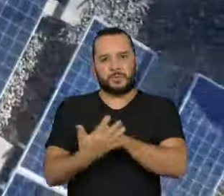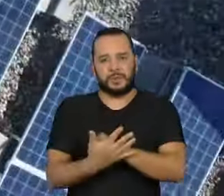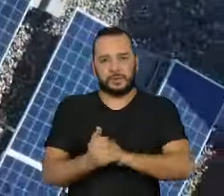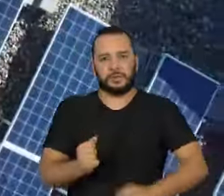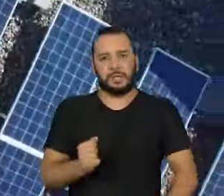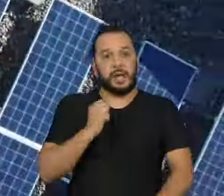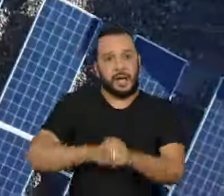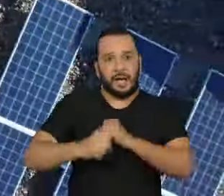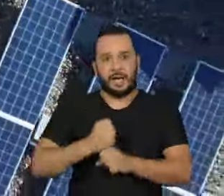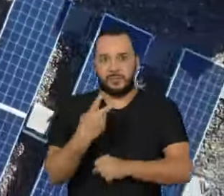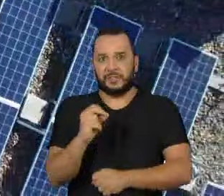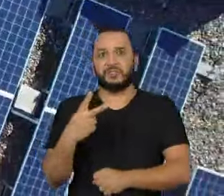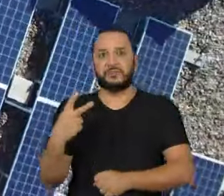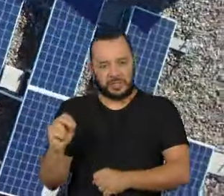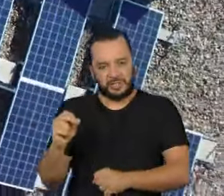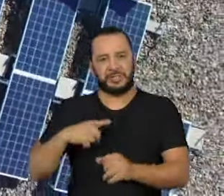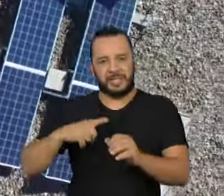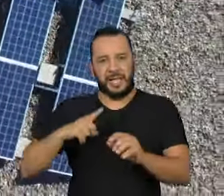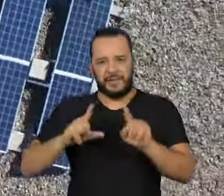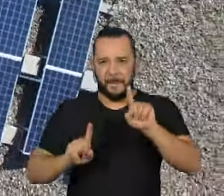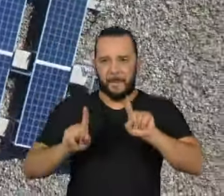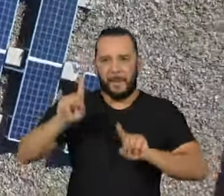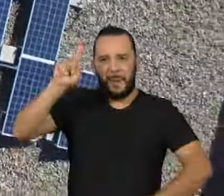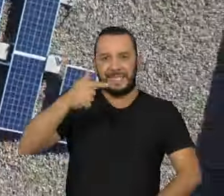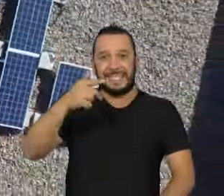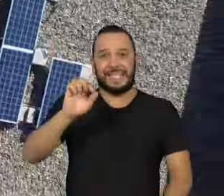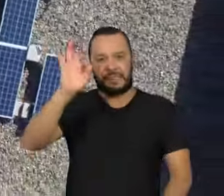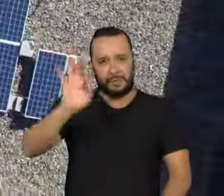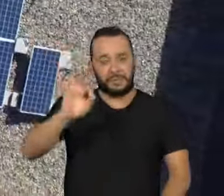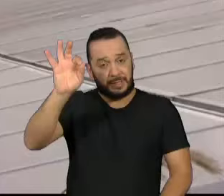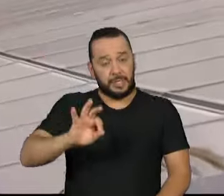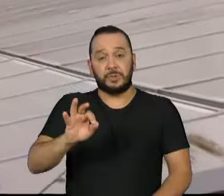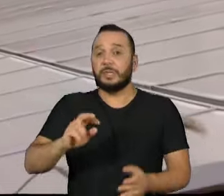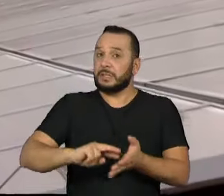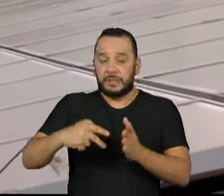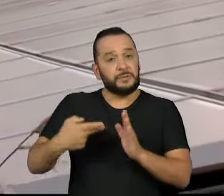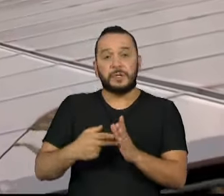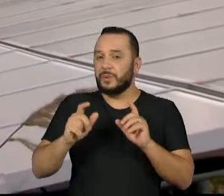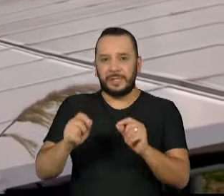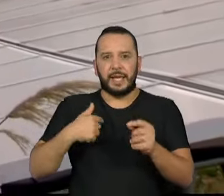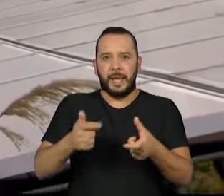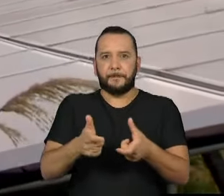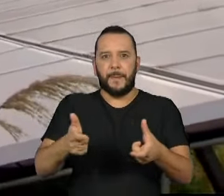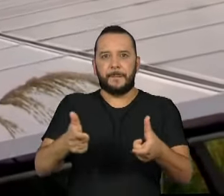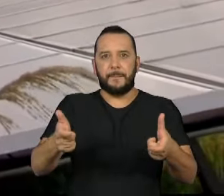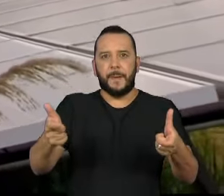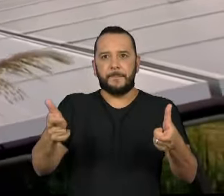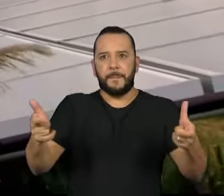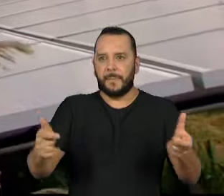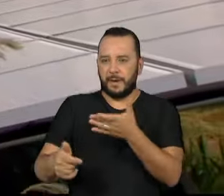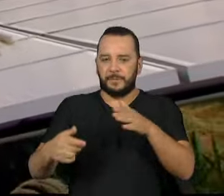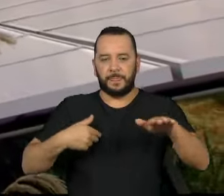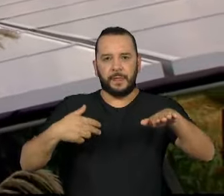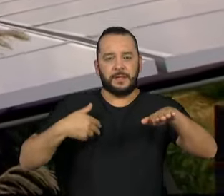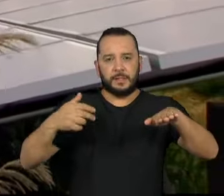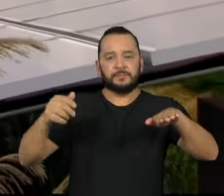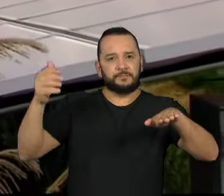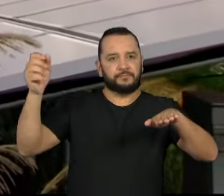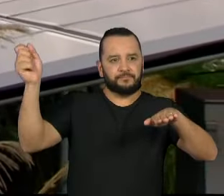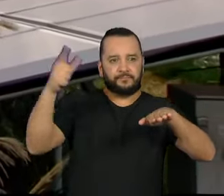ao ano anterior. Para o presidente da Absolar, que representa a cadeia produtiva da energia fotovoltaica, entre